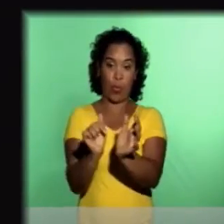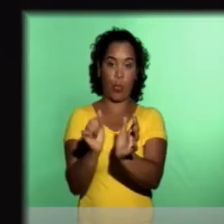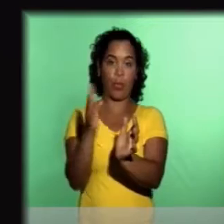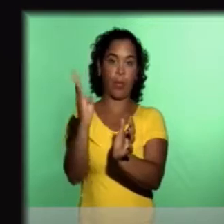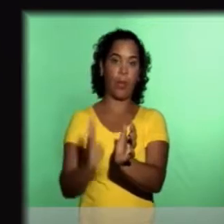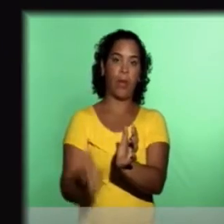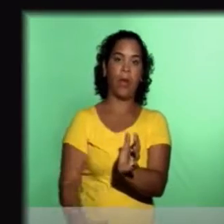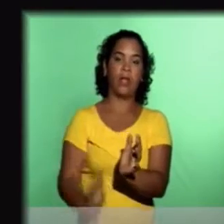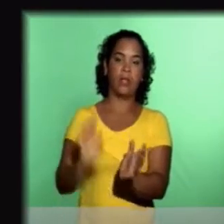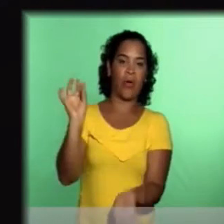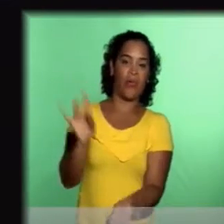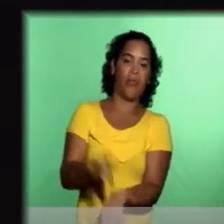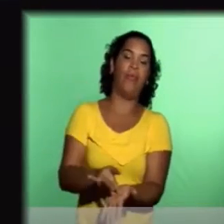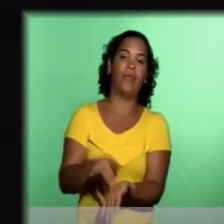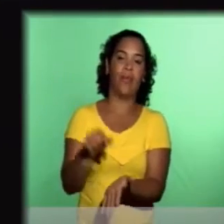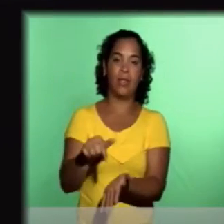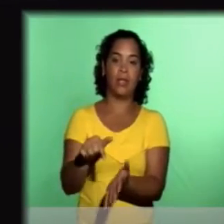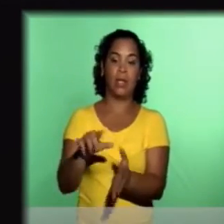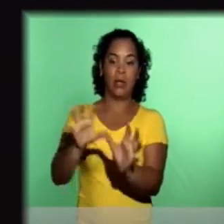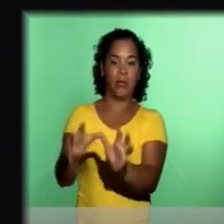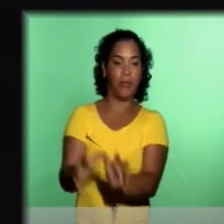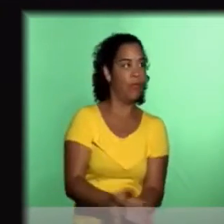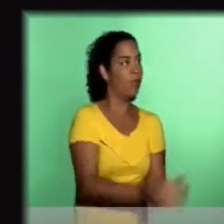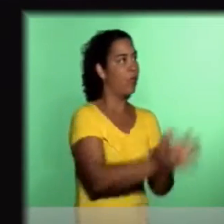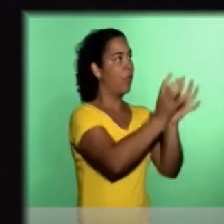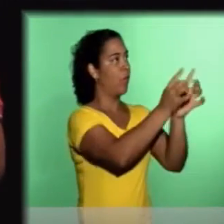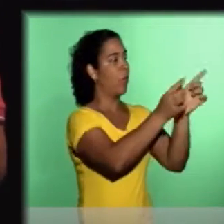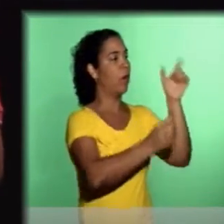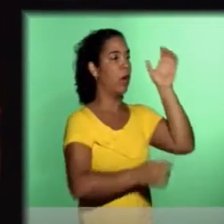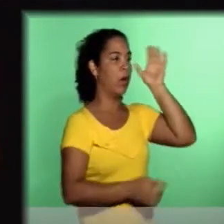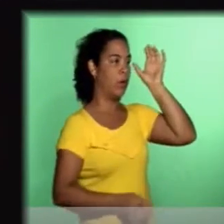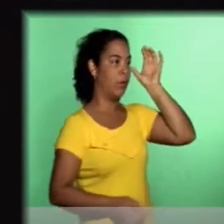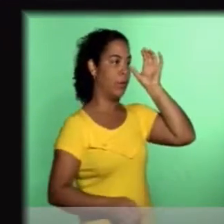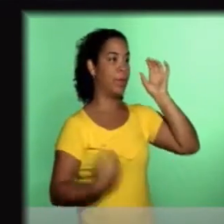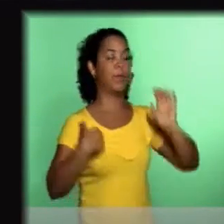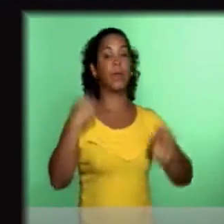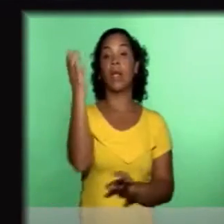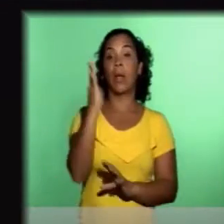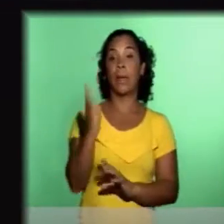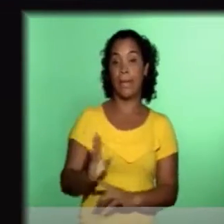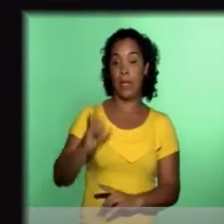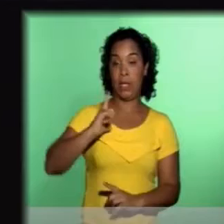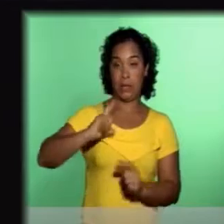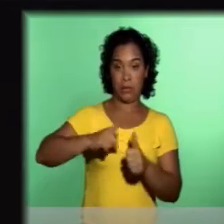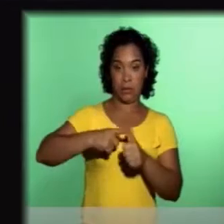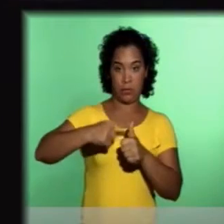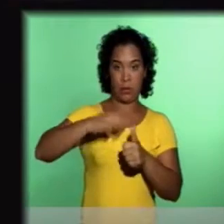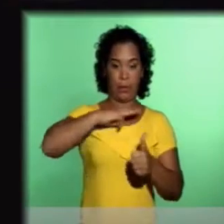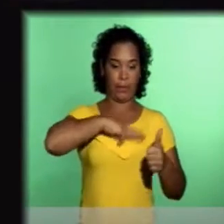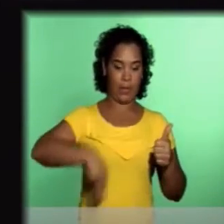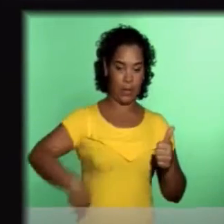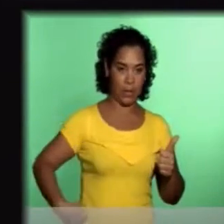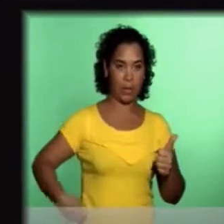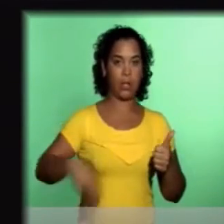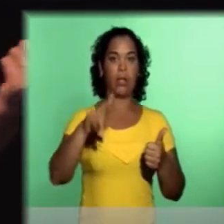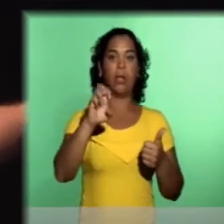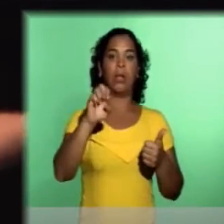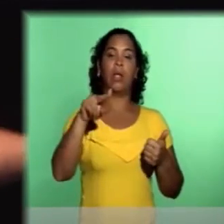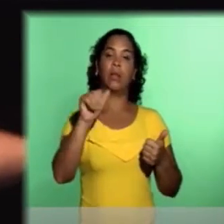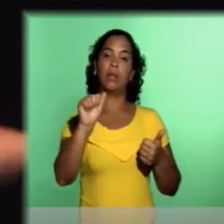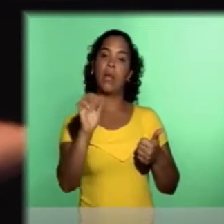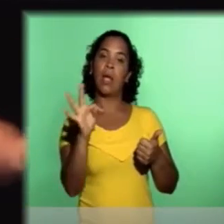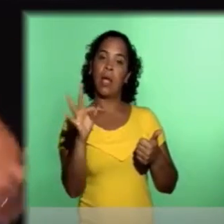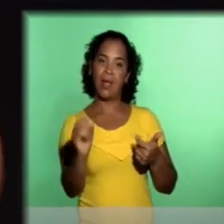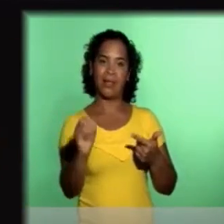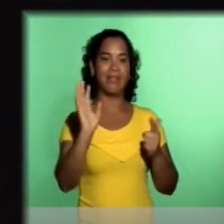delegação oficial do Brasil na Coreia do Sul. O Brasil, ele foi representado pelo ministro de Estado da Educação, Renato Janine Ribeiro, ele até